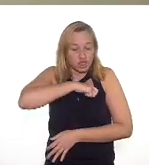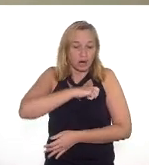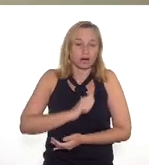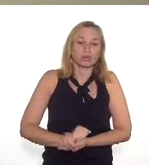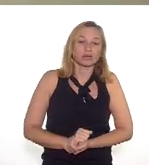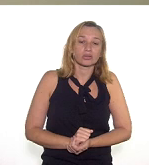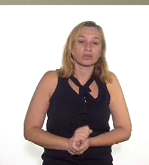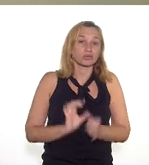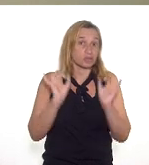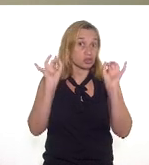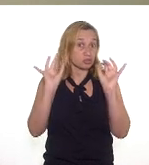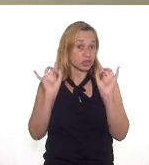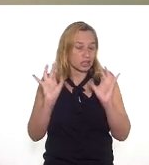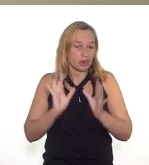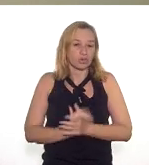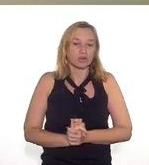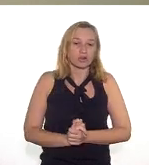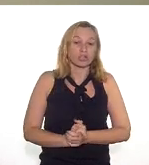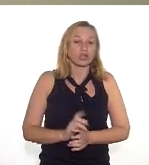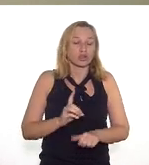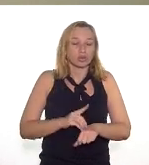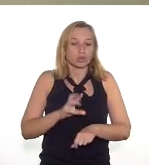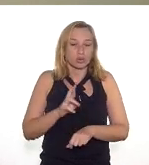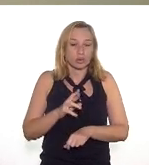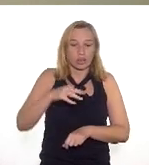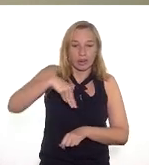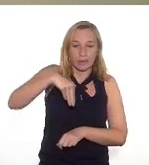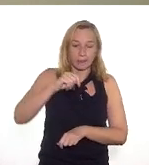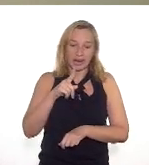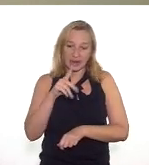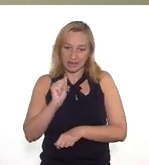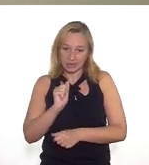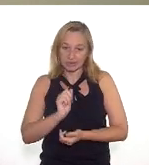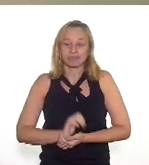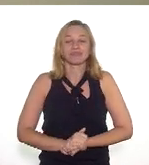em especial a doutora Magda Chambriard,